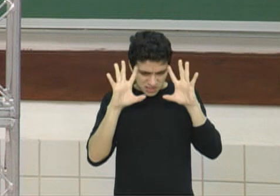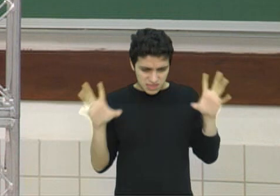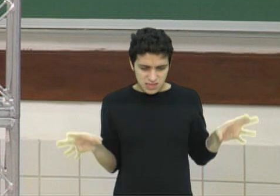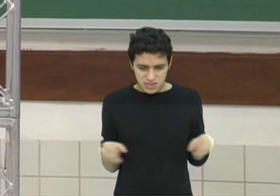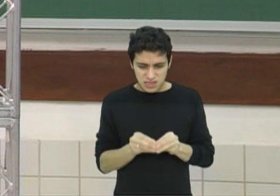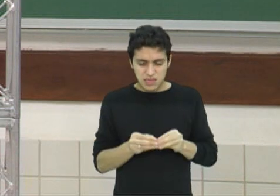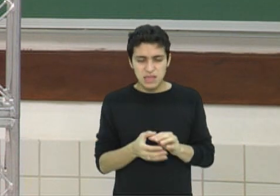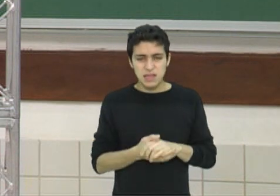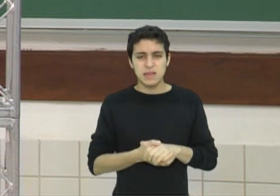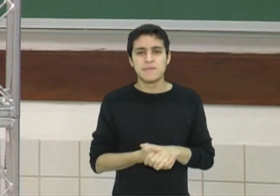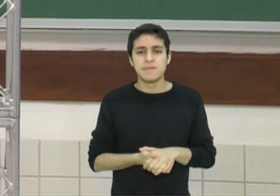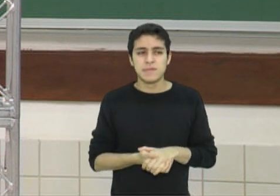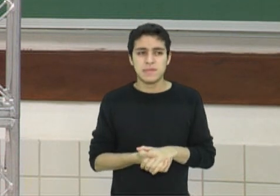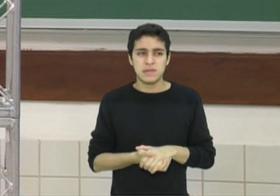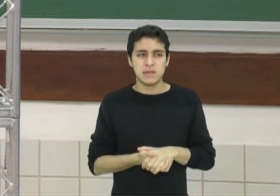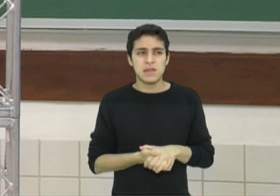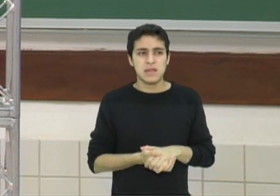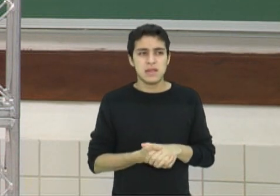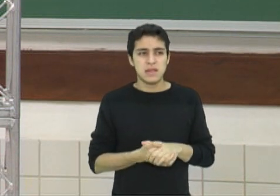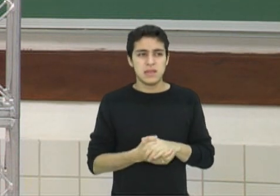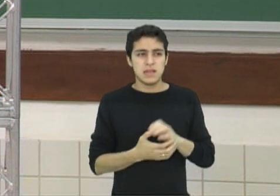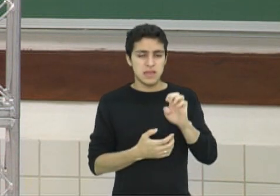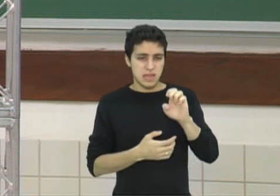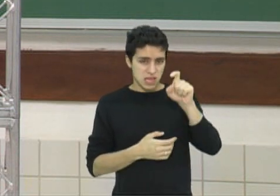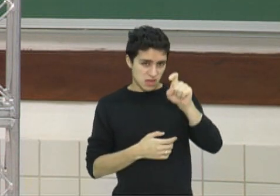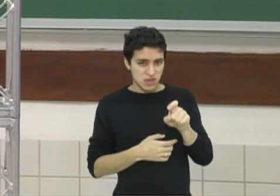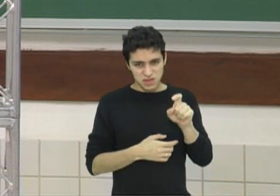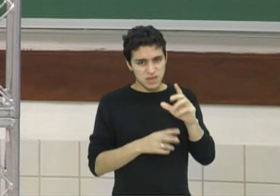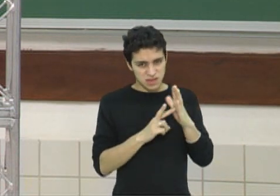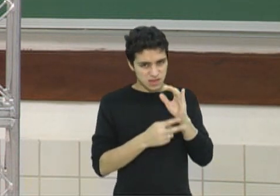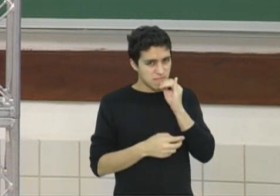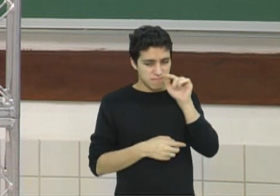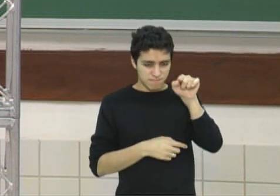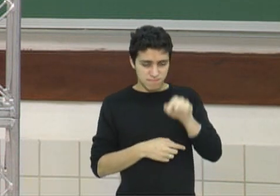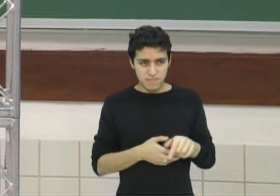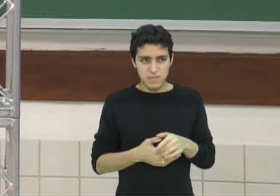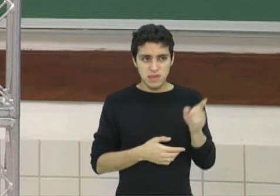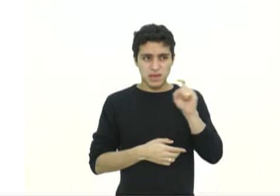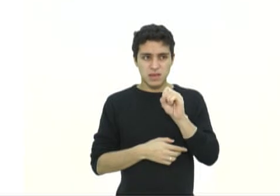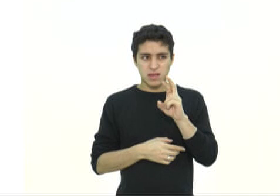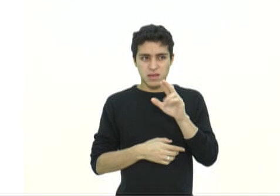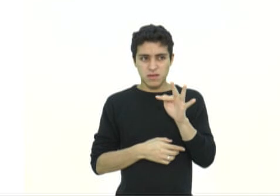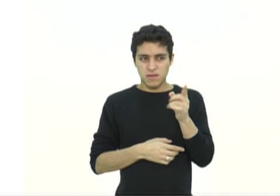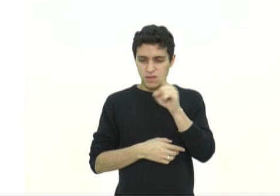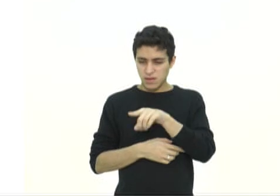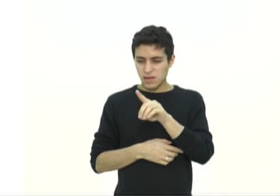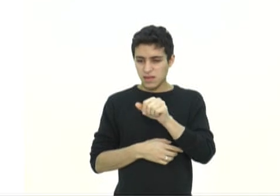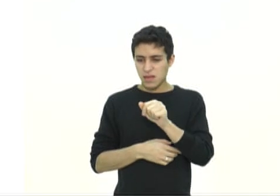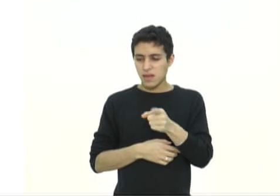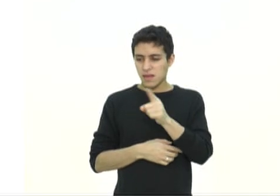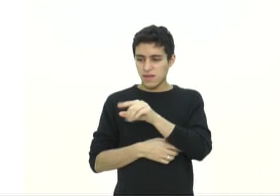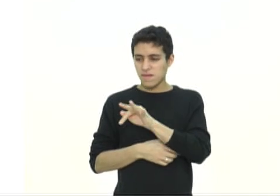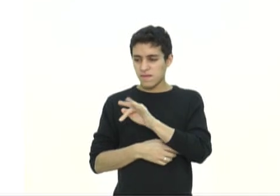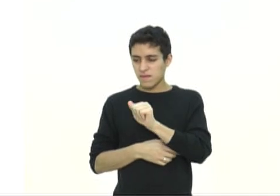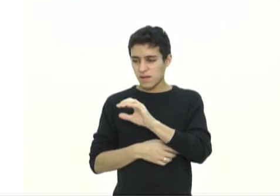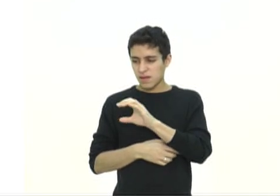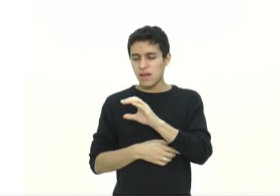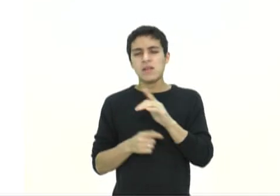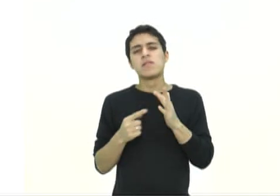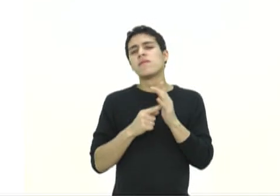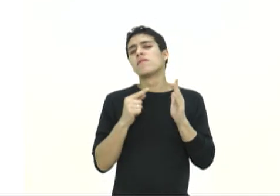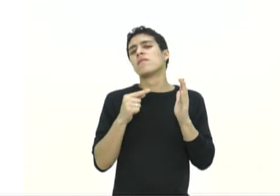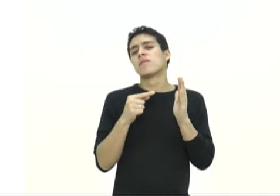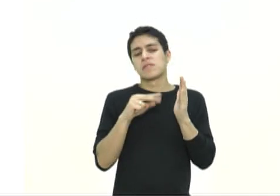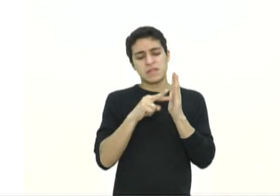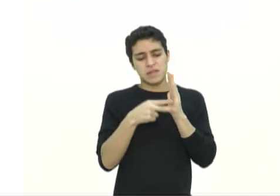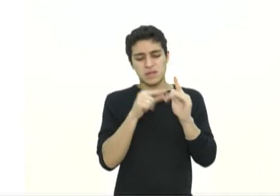frase. Vocês vão colocar EX, que é exemplo, 2 pontos, surf da fac. Daí o que vai fazer?